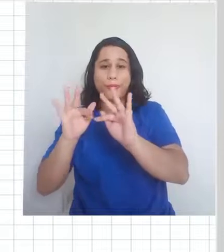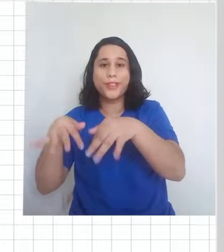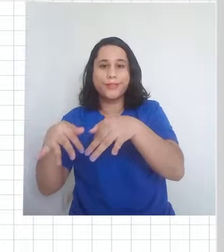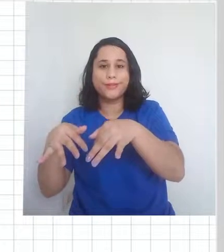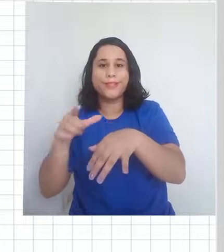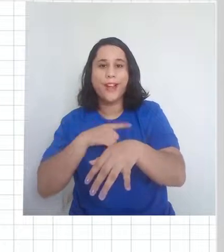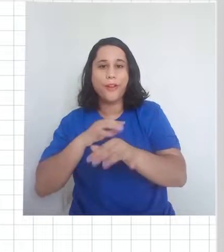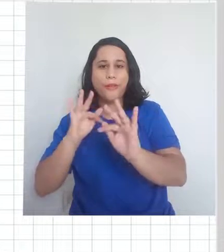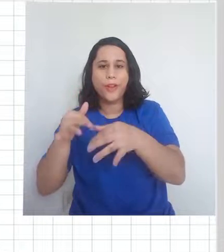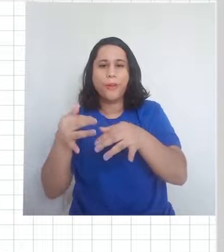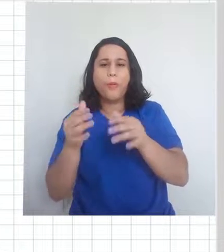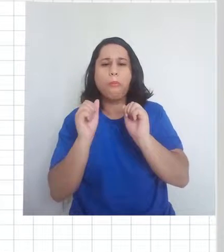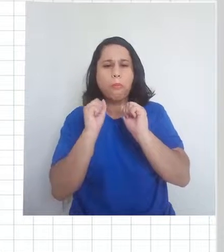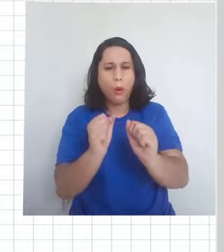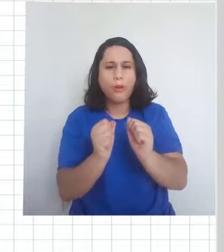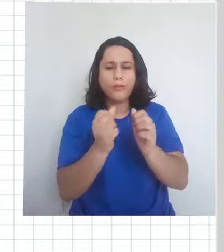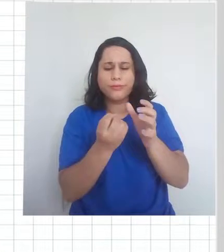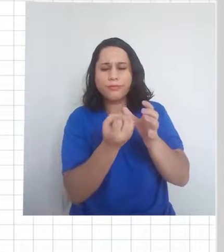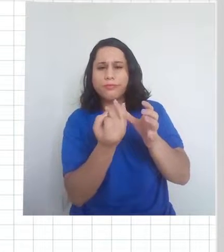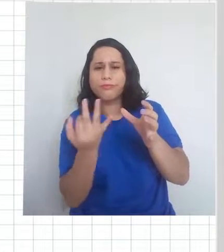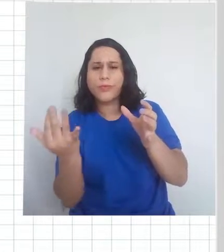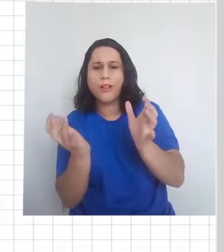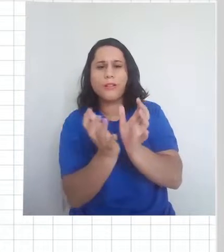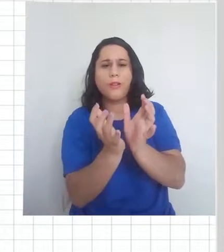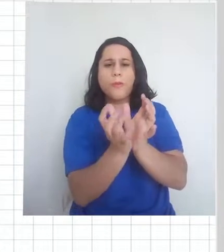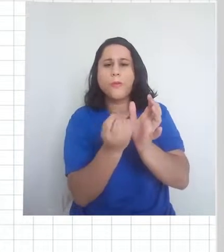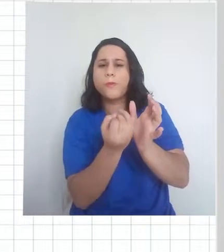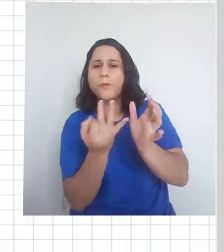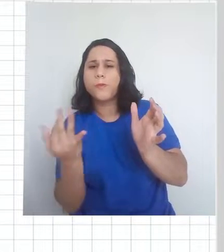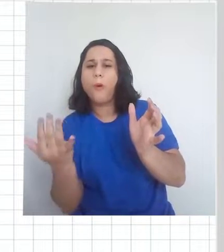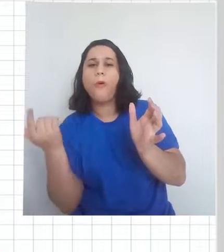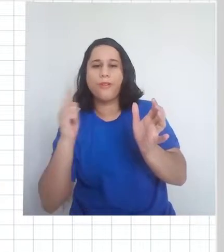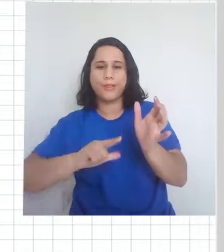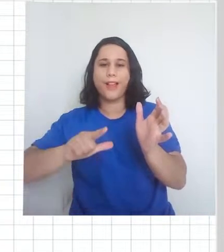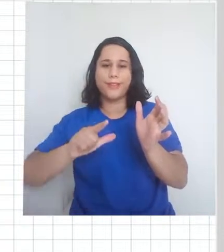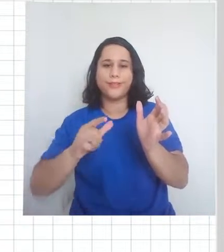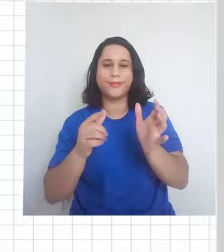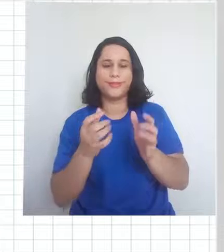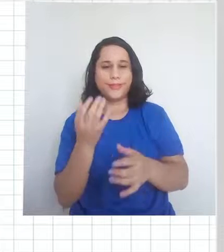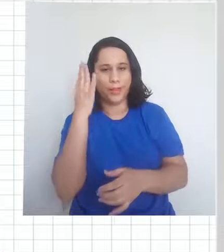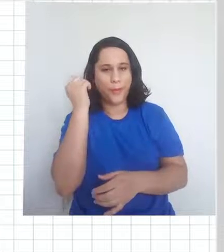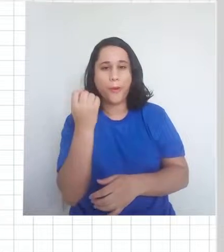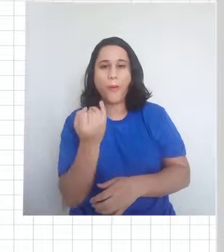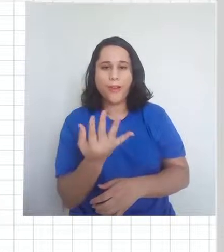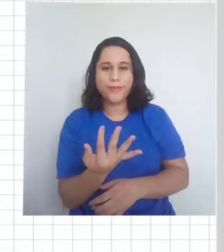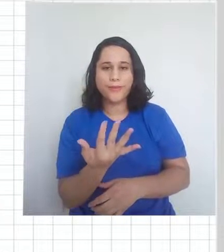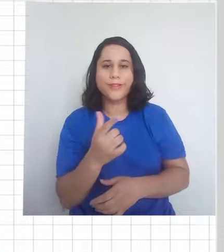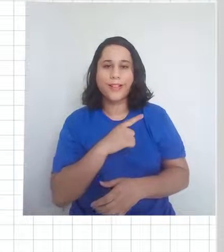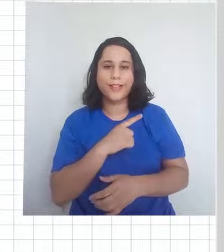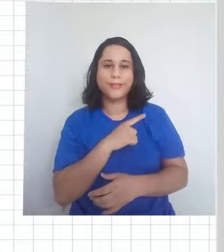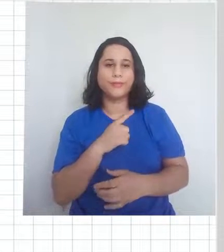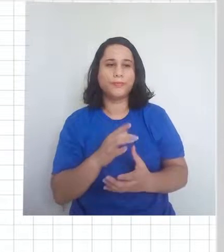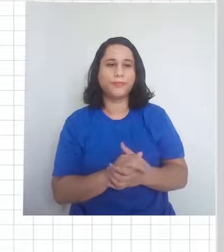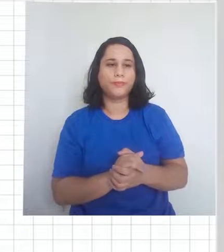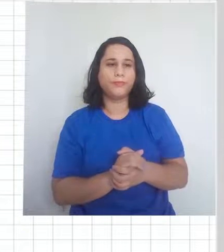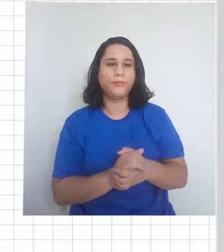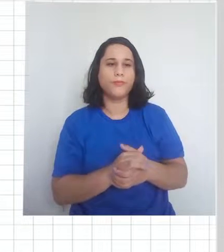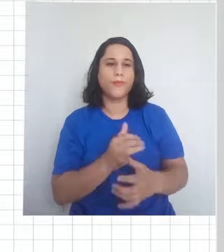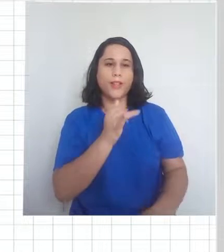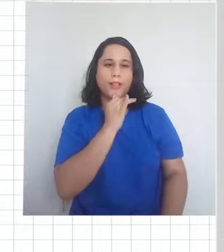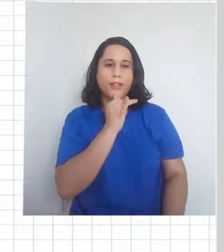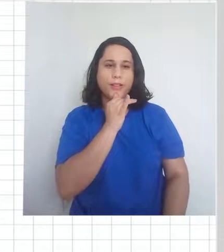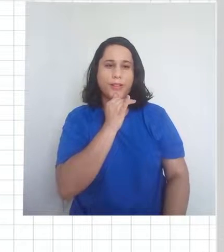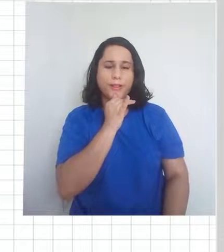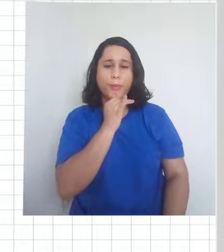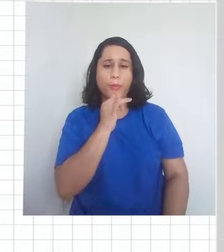gente pode contar todos os elementos do conjunto, por mais que demore, a gente chega a um fim. Por exemplo, a gente viu o